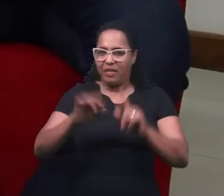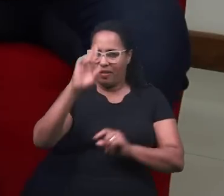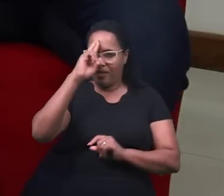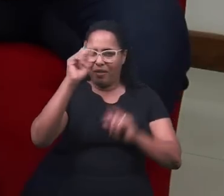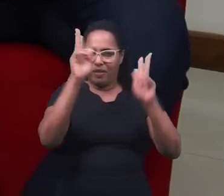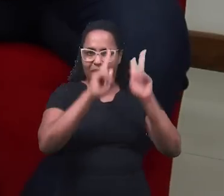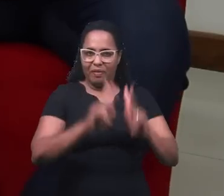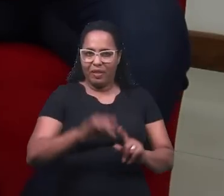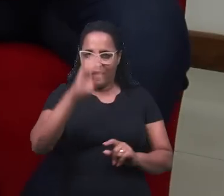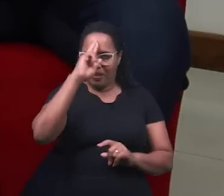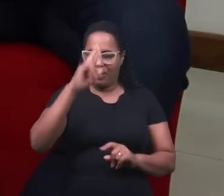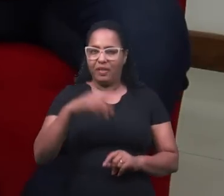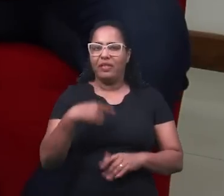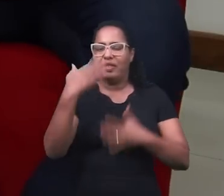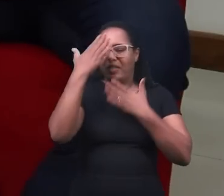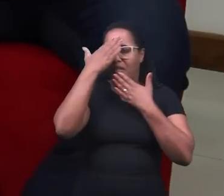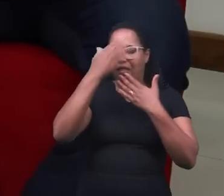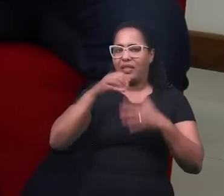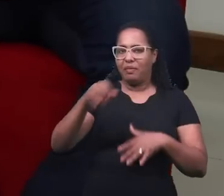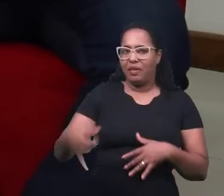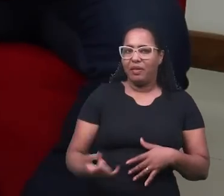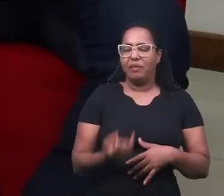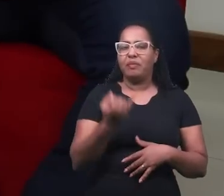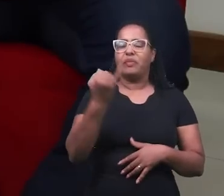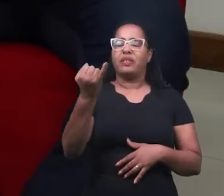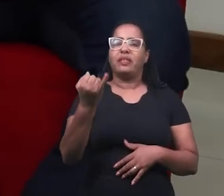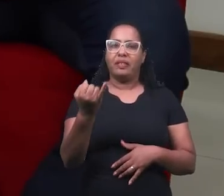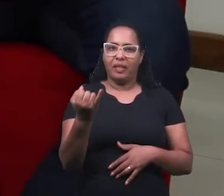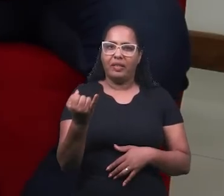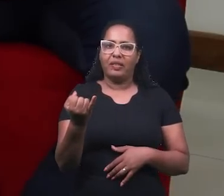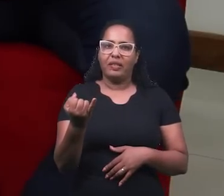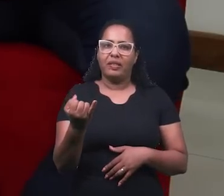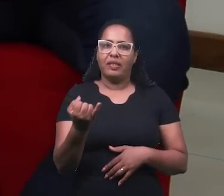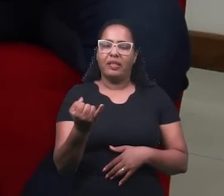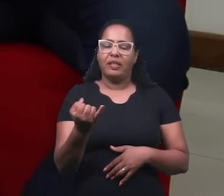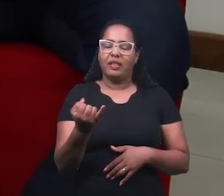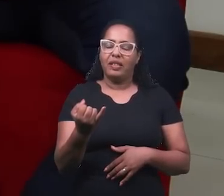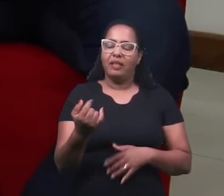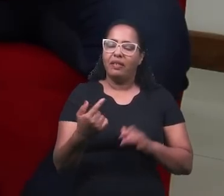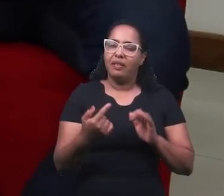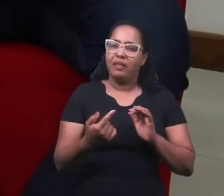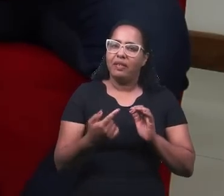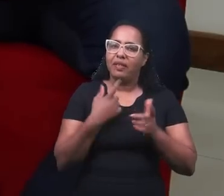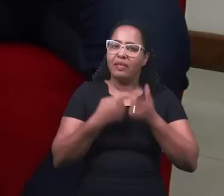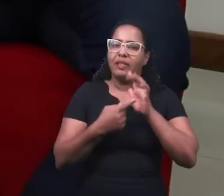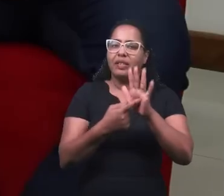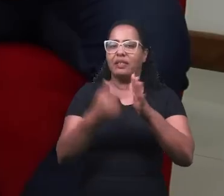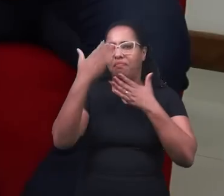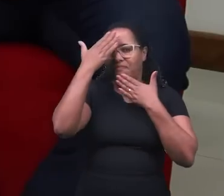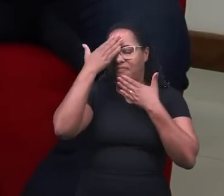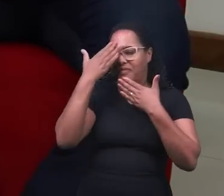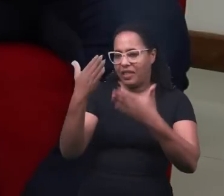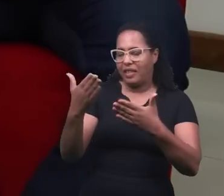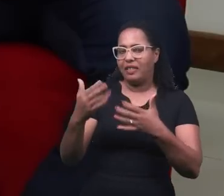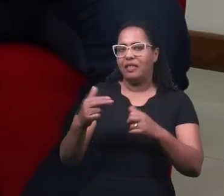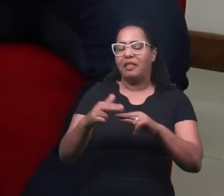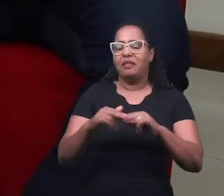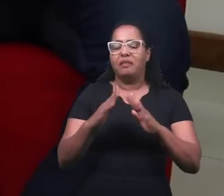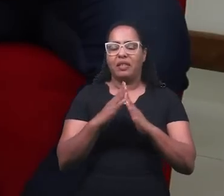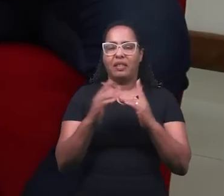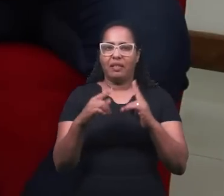Paz do Senhor. Amém. Paz do Senhor, pastor. Nós agradecemos aqui a oportunidade de dizer que nós somos muito gratos ao